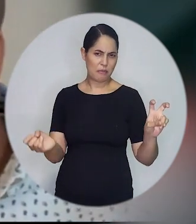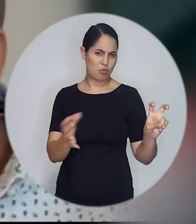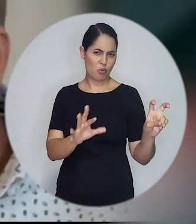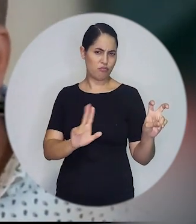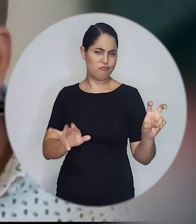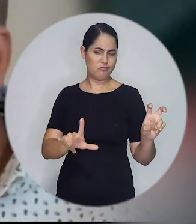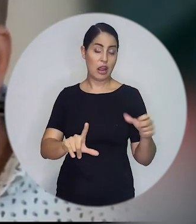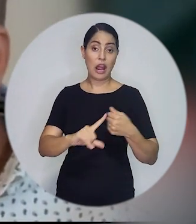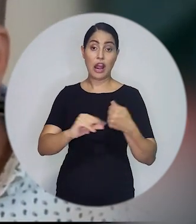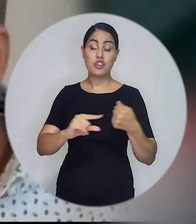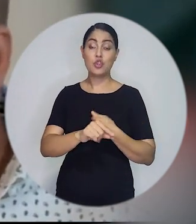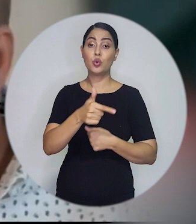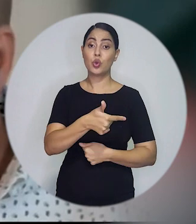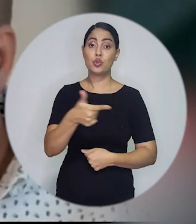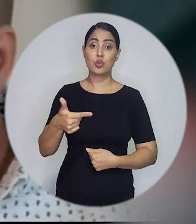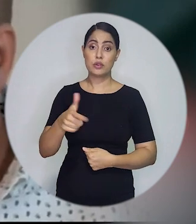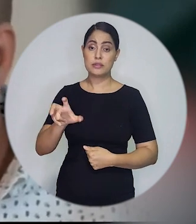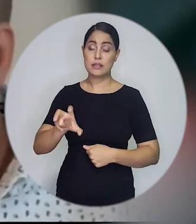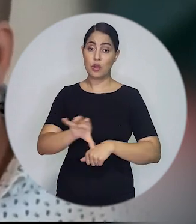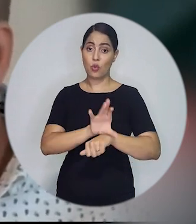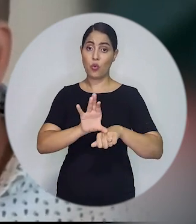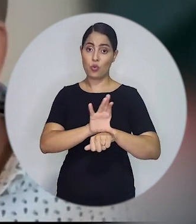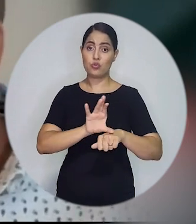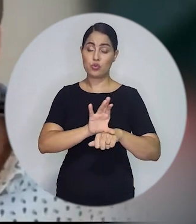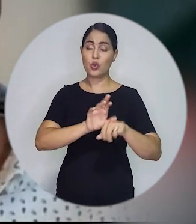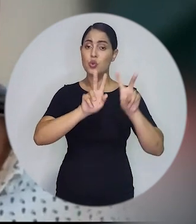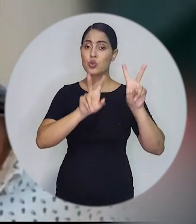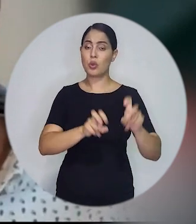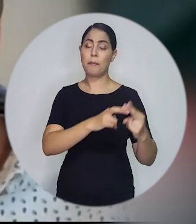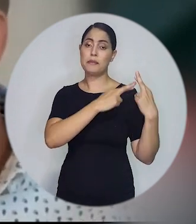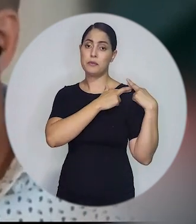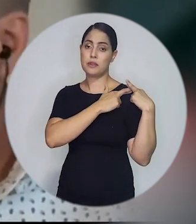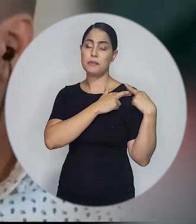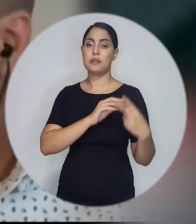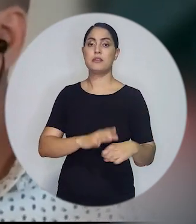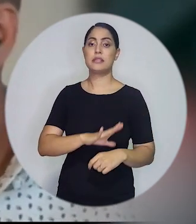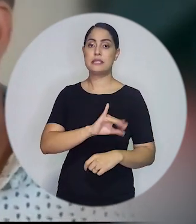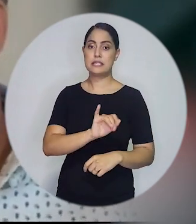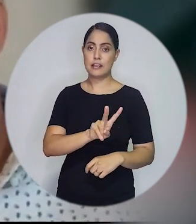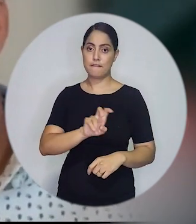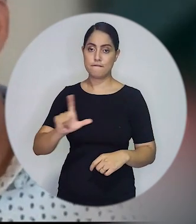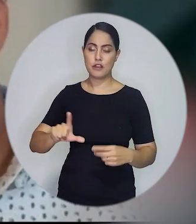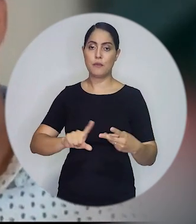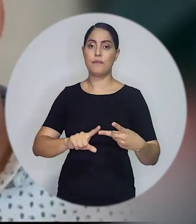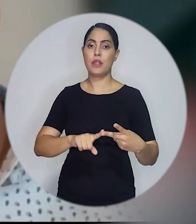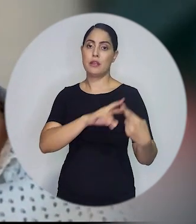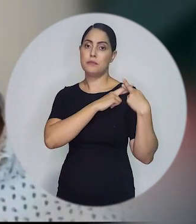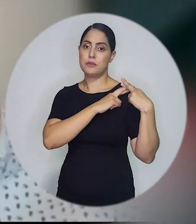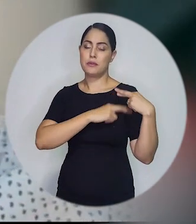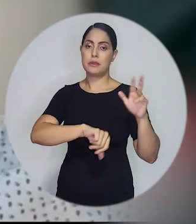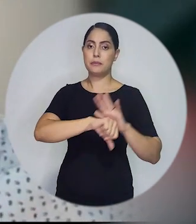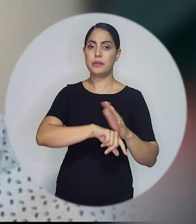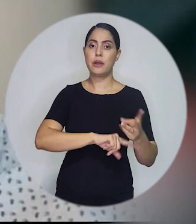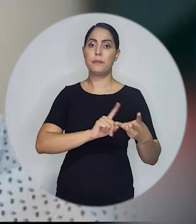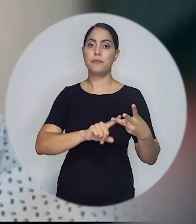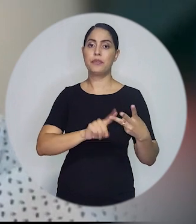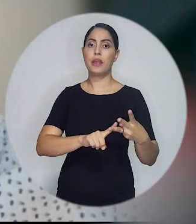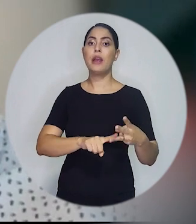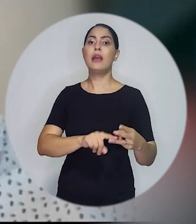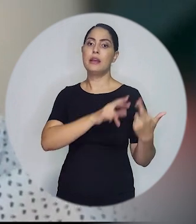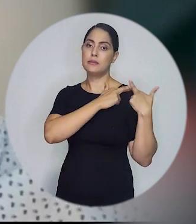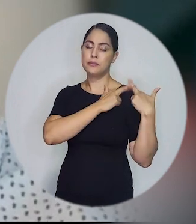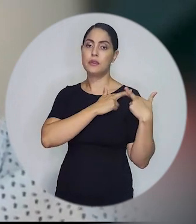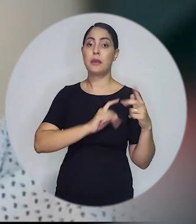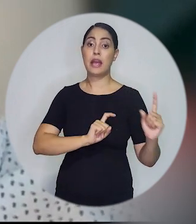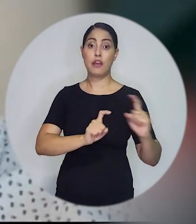que novo, mas está lá no nosso artigo 225 da Constituição Federal, a tríplice responsabilização civil, penal e